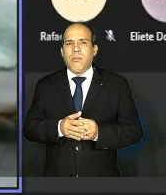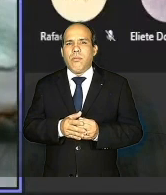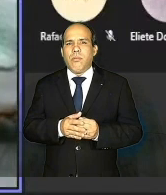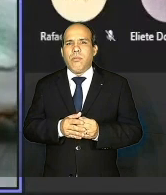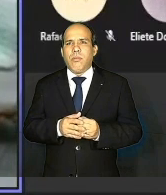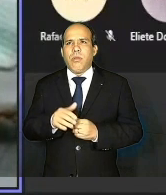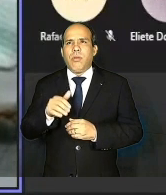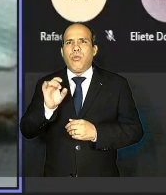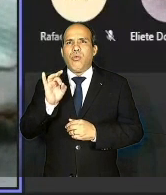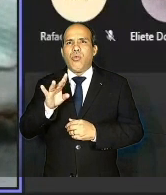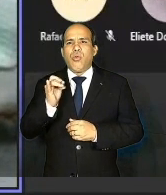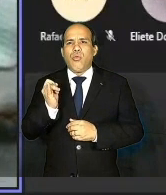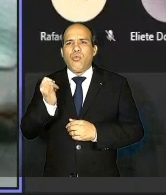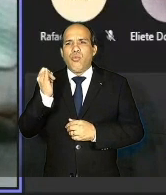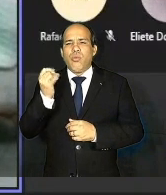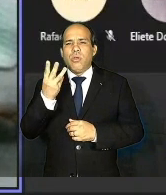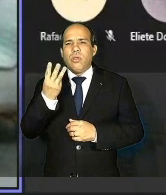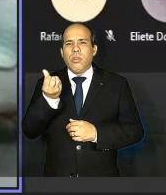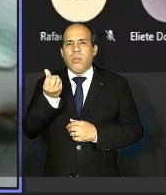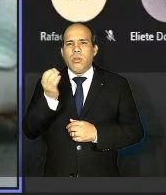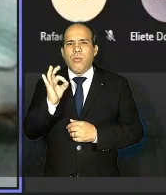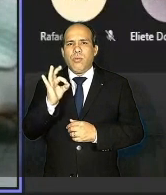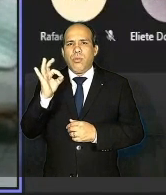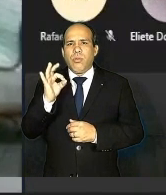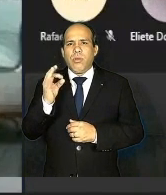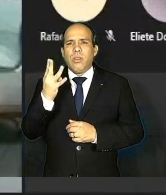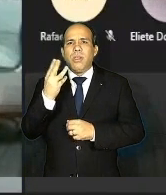2021. Só de juros já tem mais de